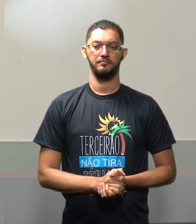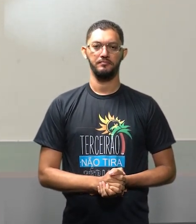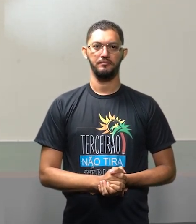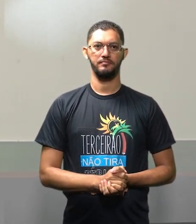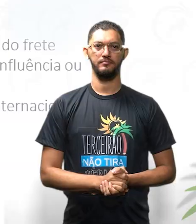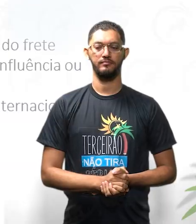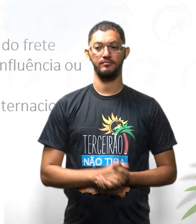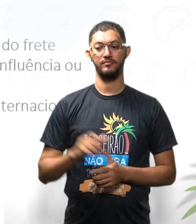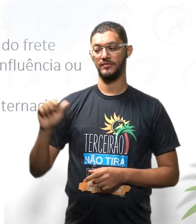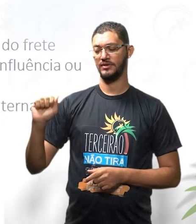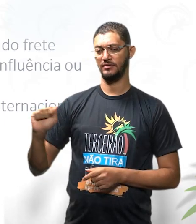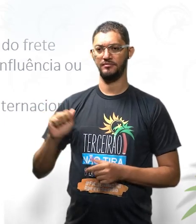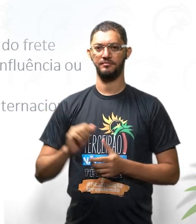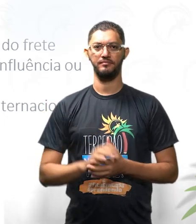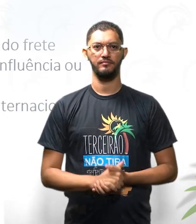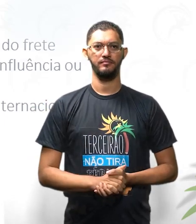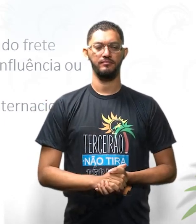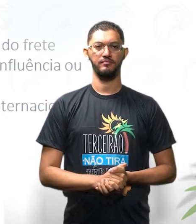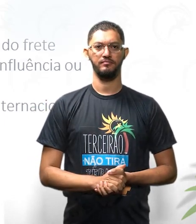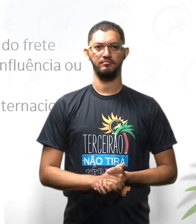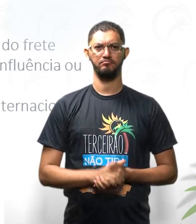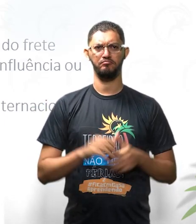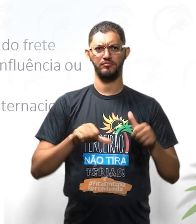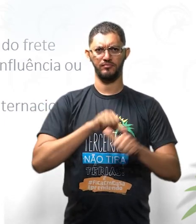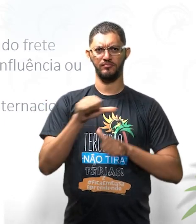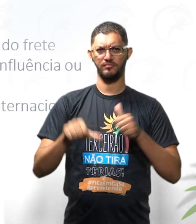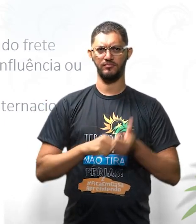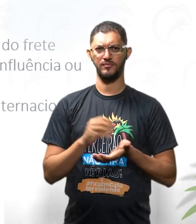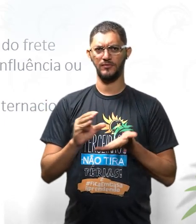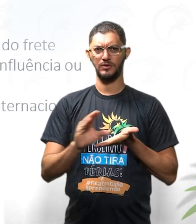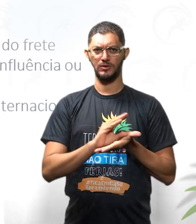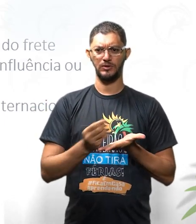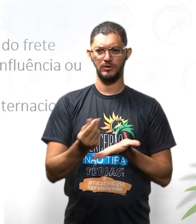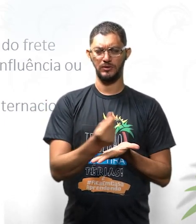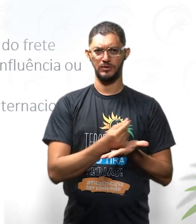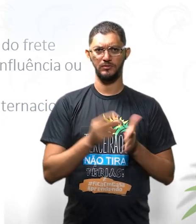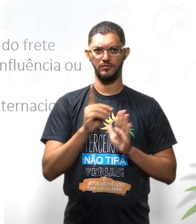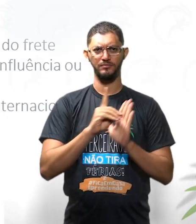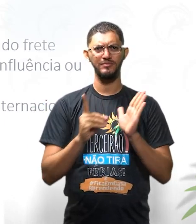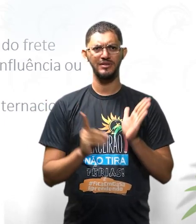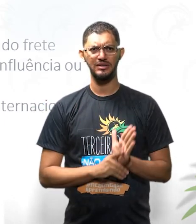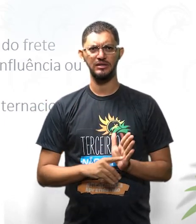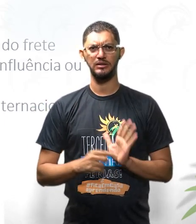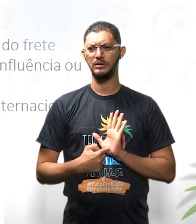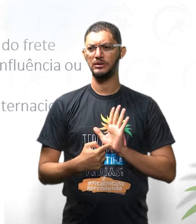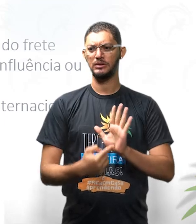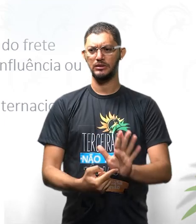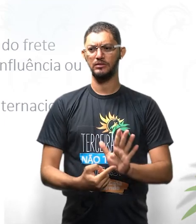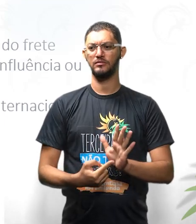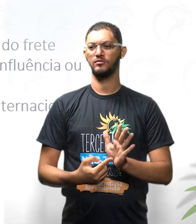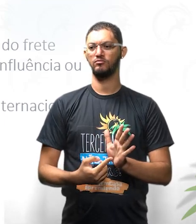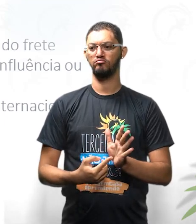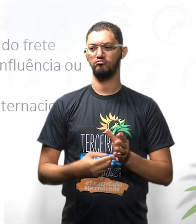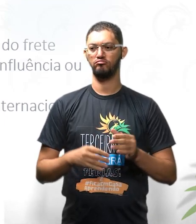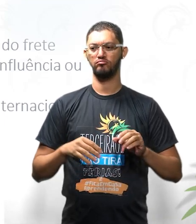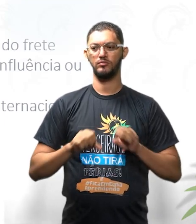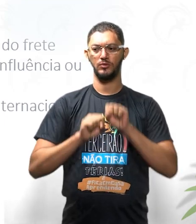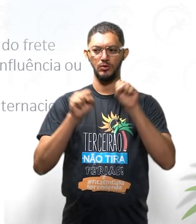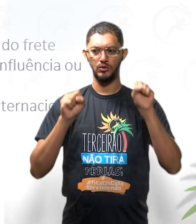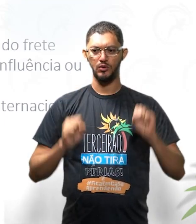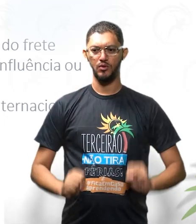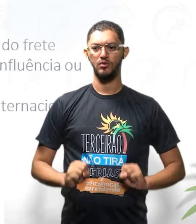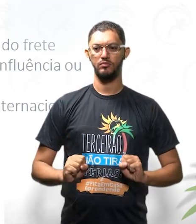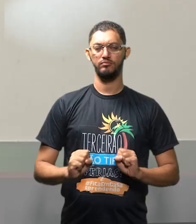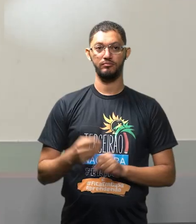A letra A diz: as mudanças do capitalismo nas últimas décadas referentes à automação dos processos e